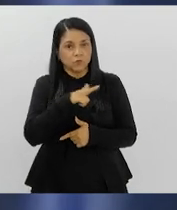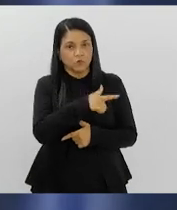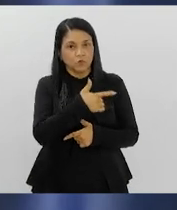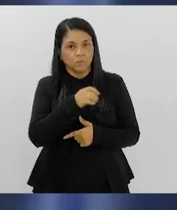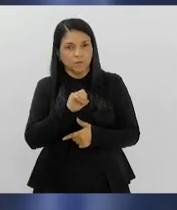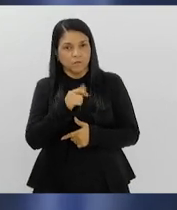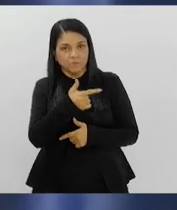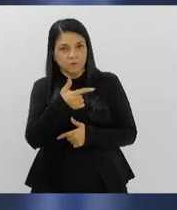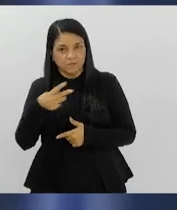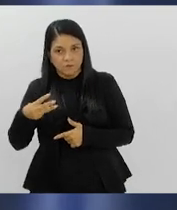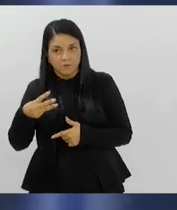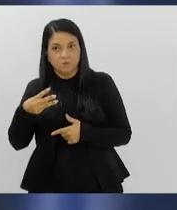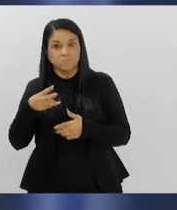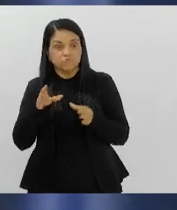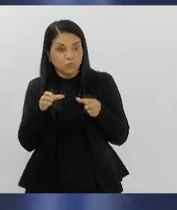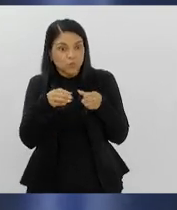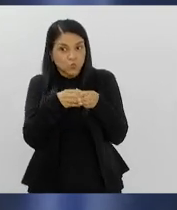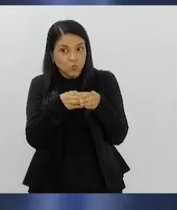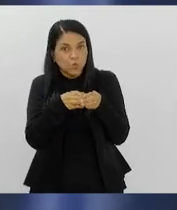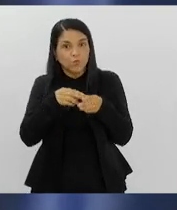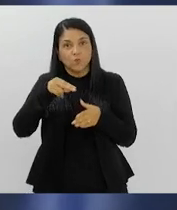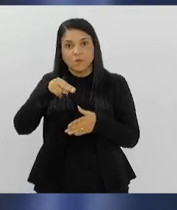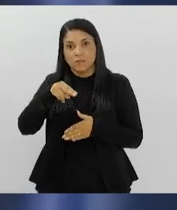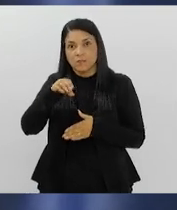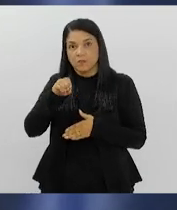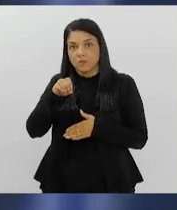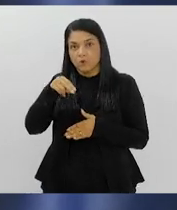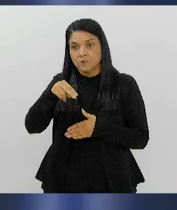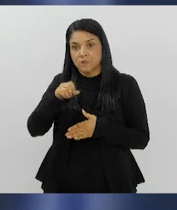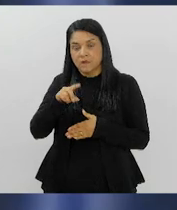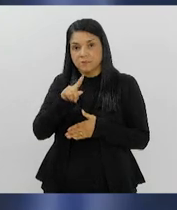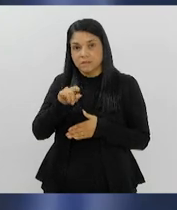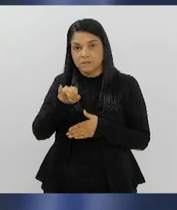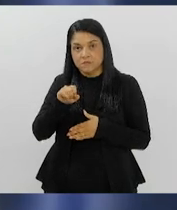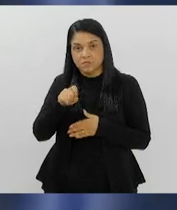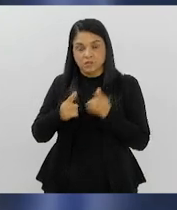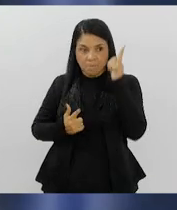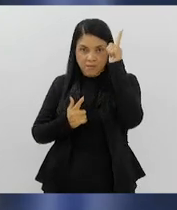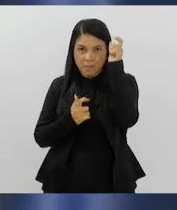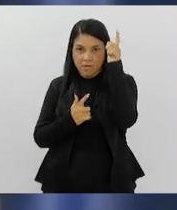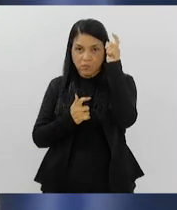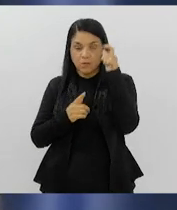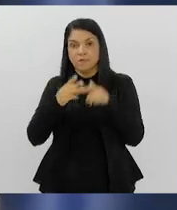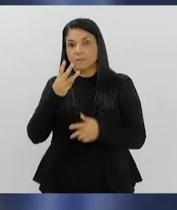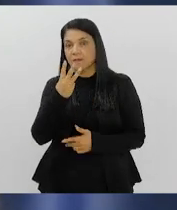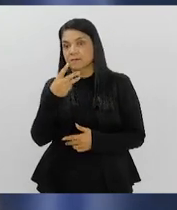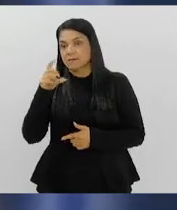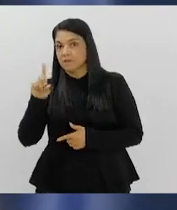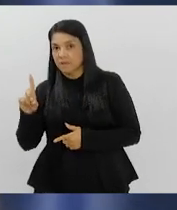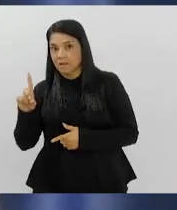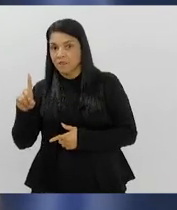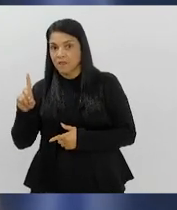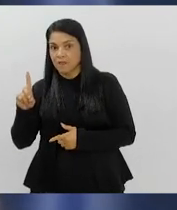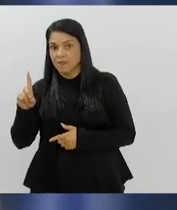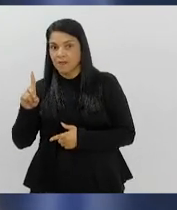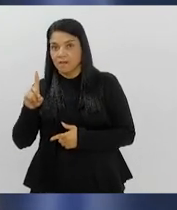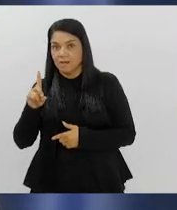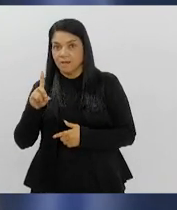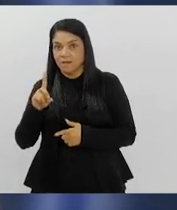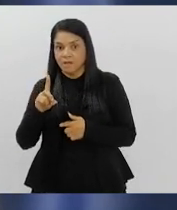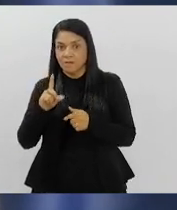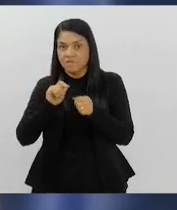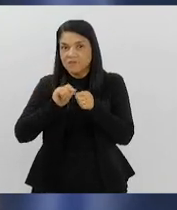detectaram uma célula neonazista que estava produzindo submetralhadoras em 3D. Então, eles produziram armas capazes de matar numa impressora em